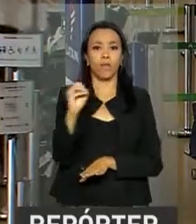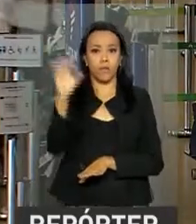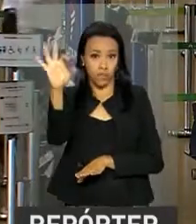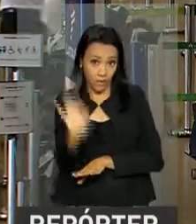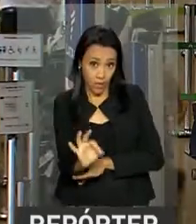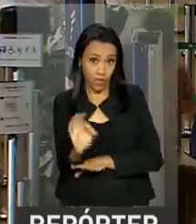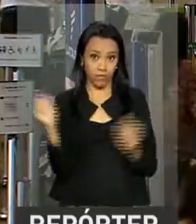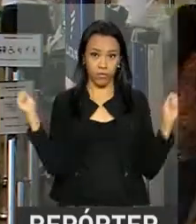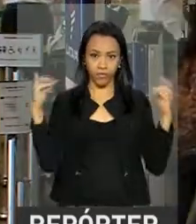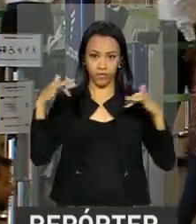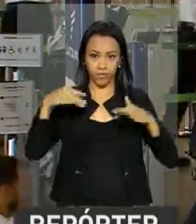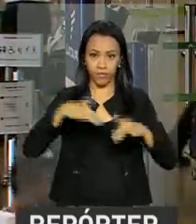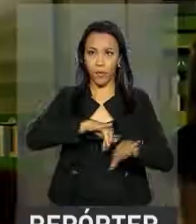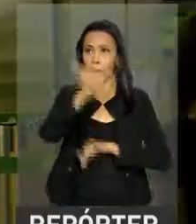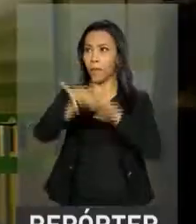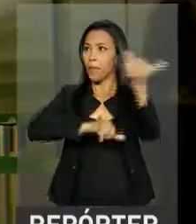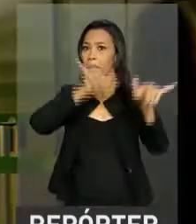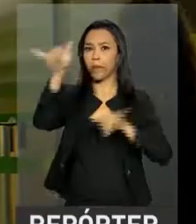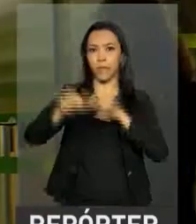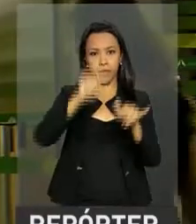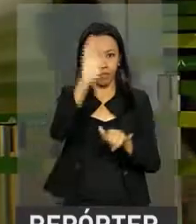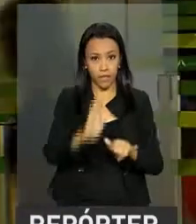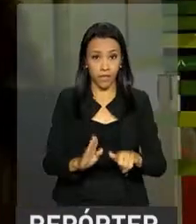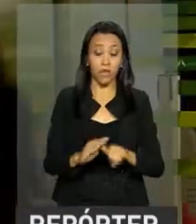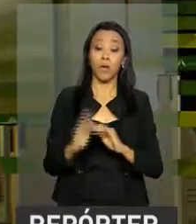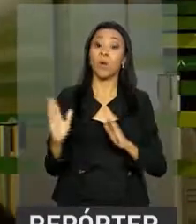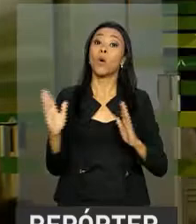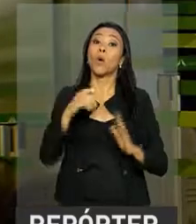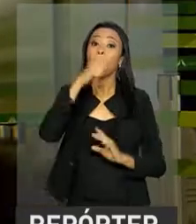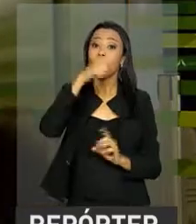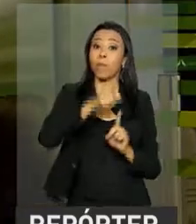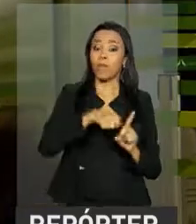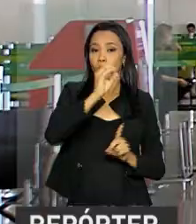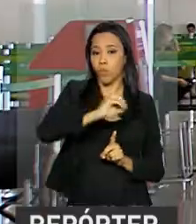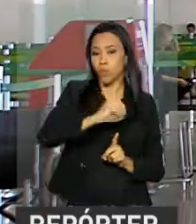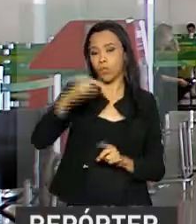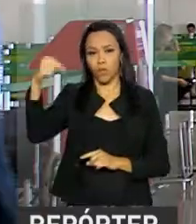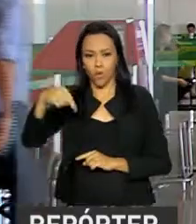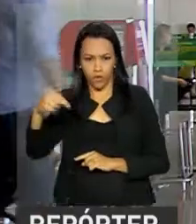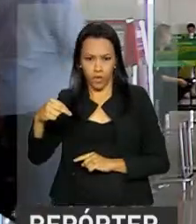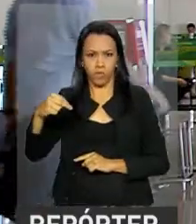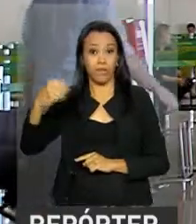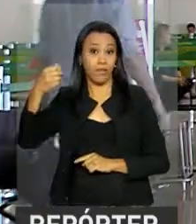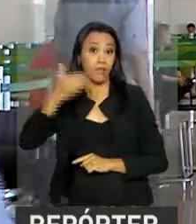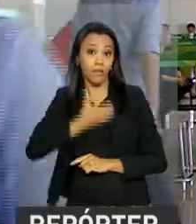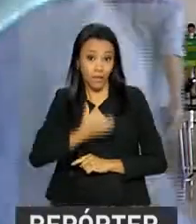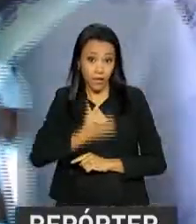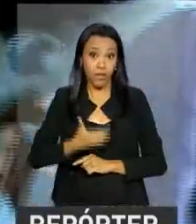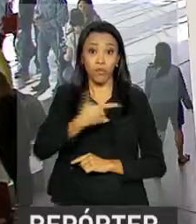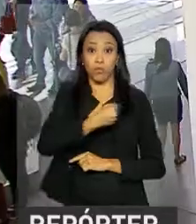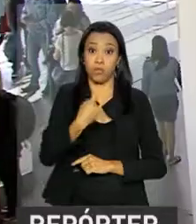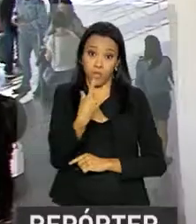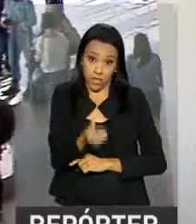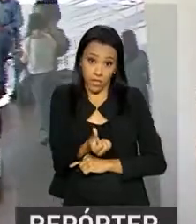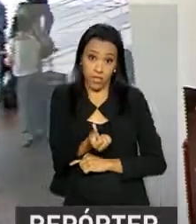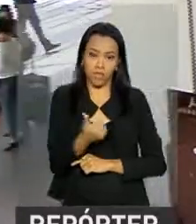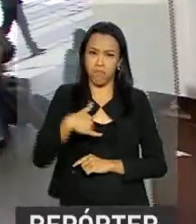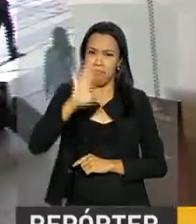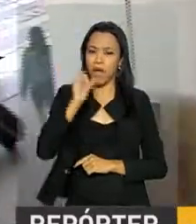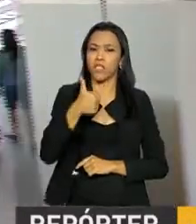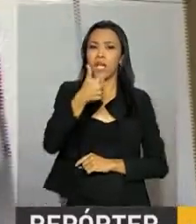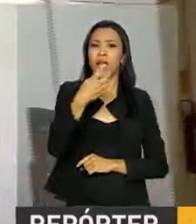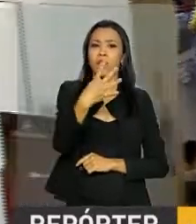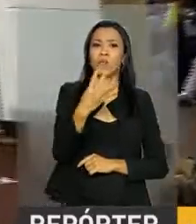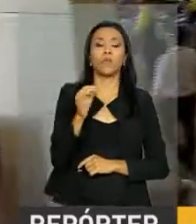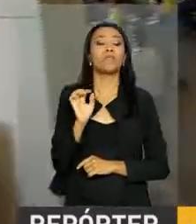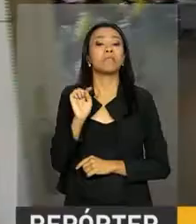movimentação total da aviação no país. Entre os meses de outubro, novembro e dezembro de 2016, mais de 14